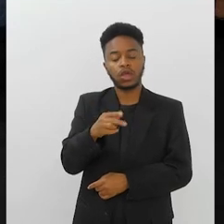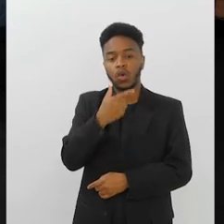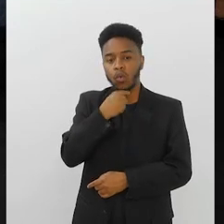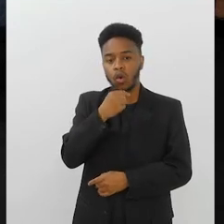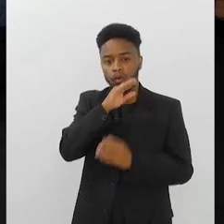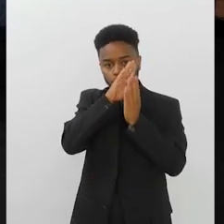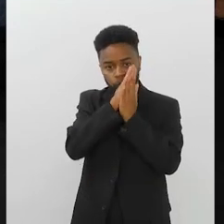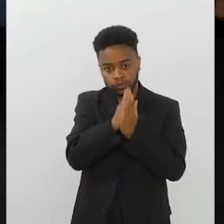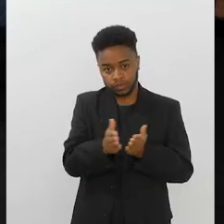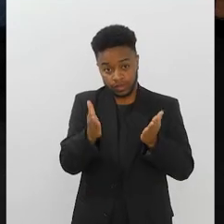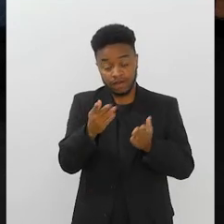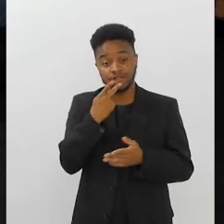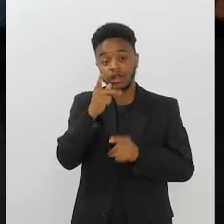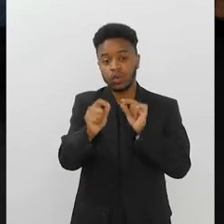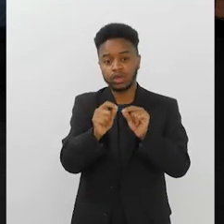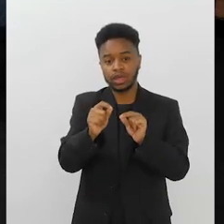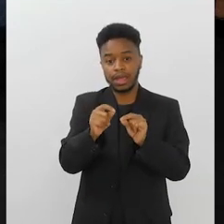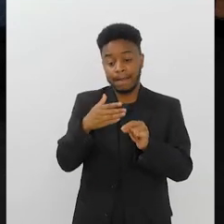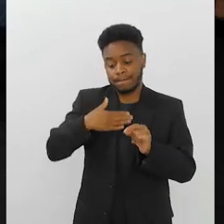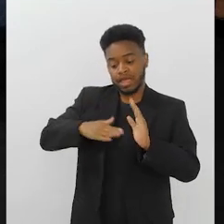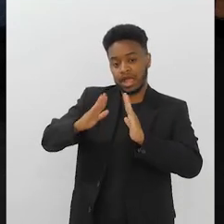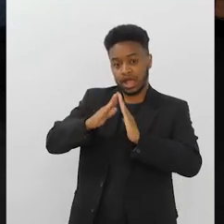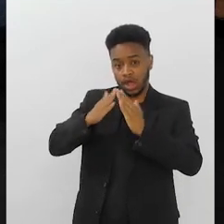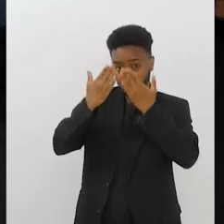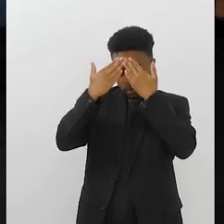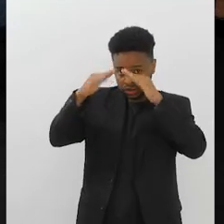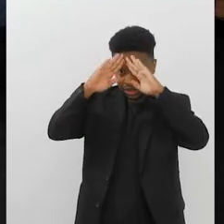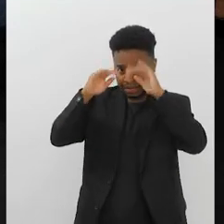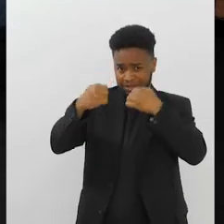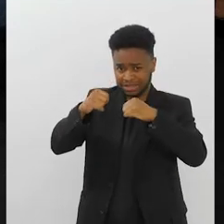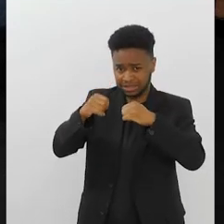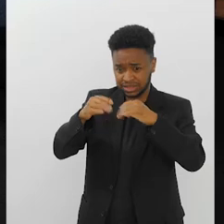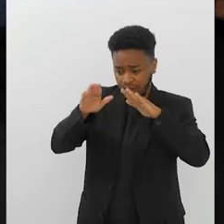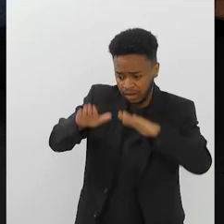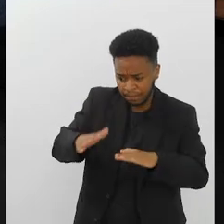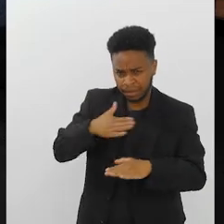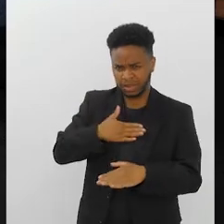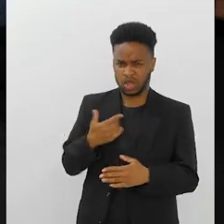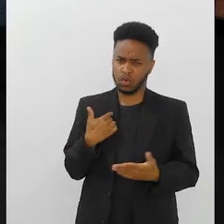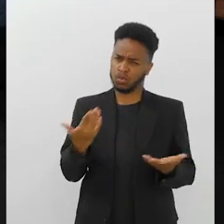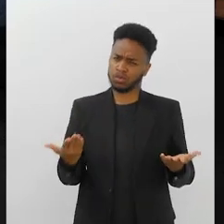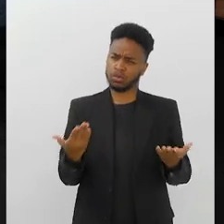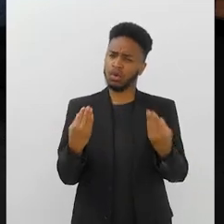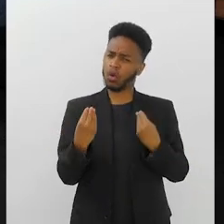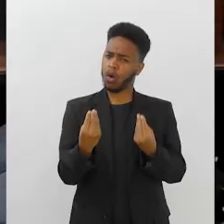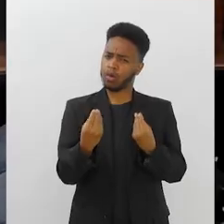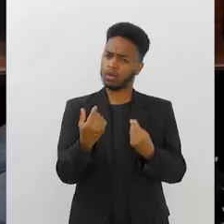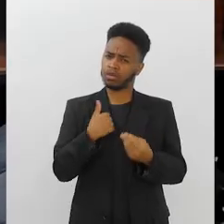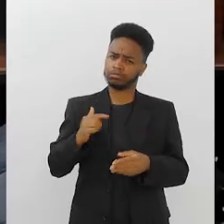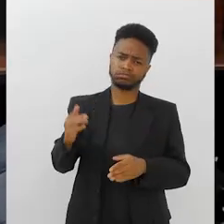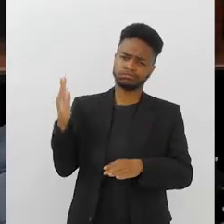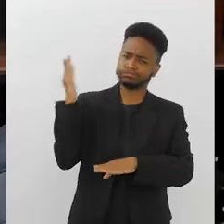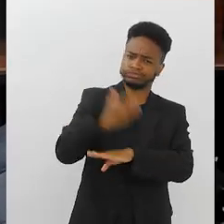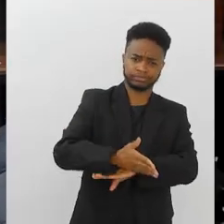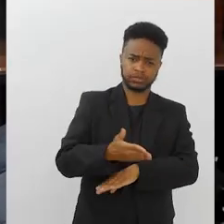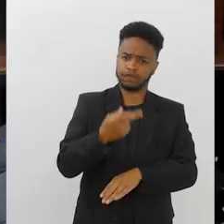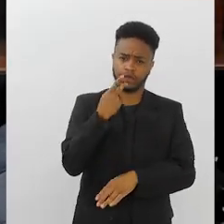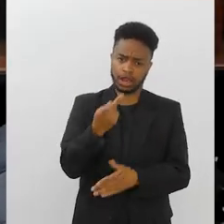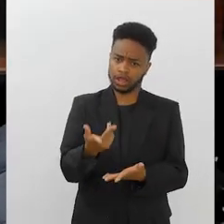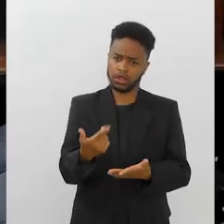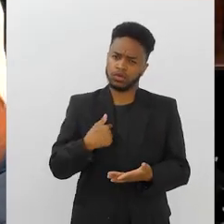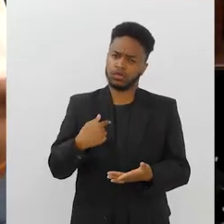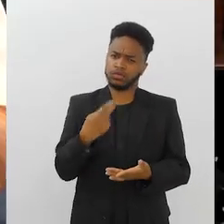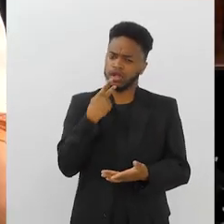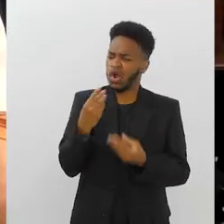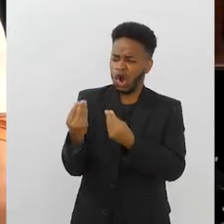pai de santo dizer que na casa dele o orixá tem que bater cabeça para ele eu falei op pá que eu vou entrar agora